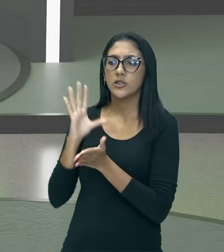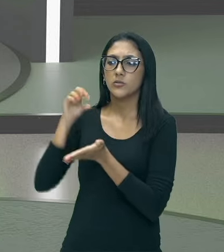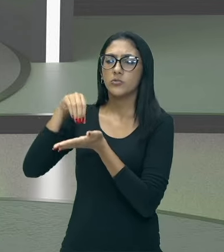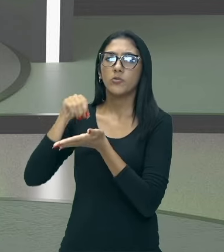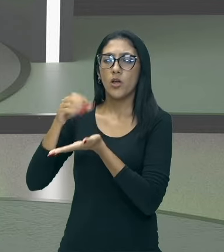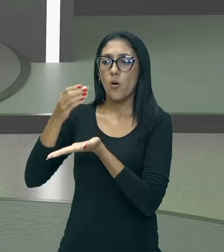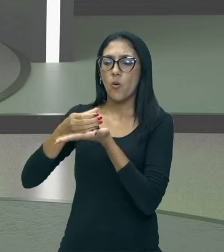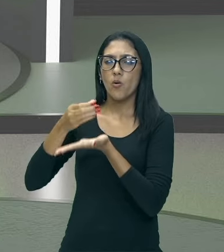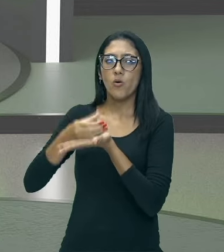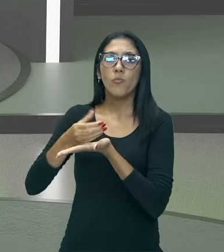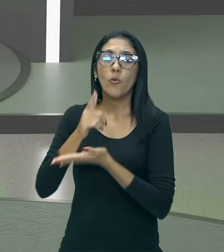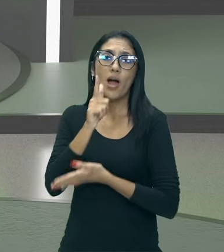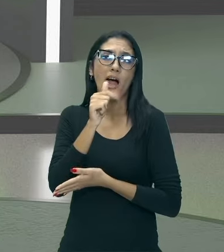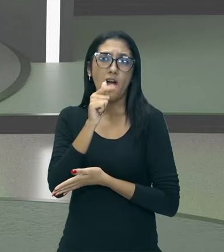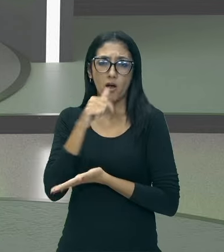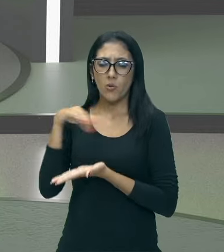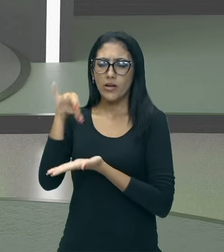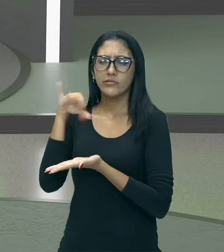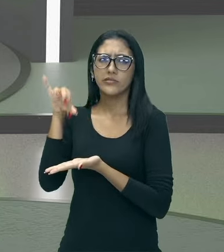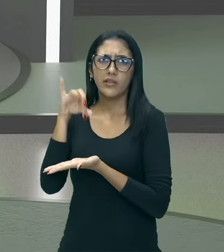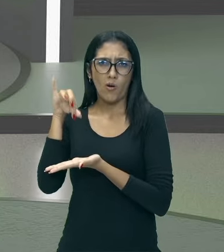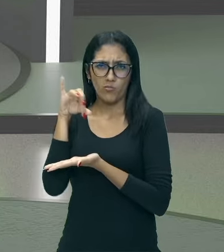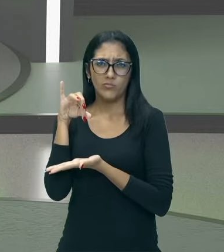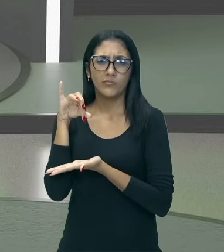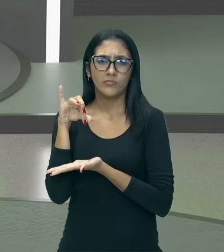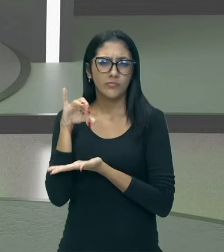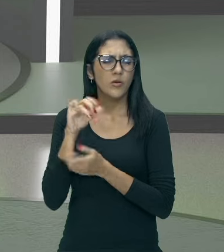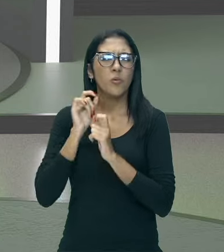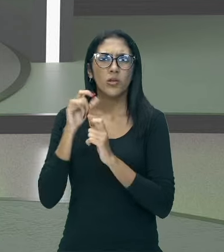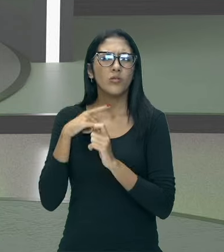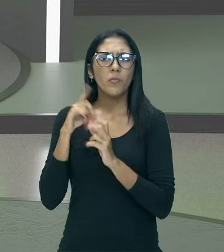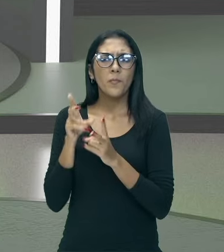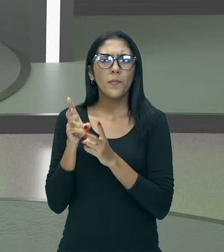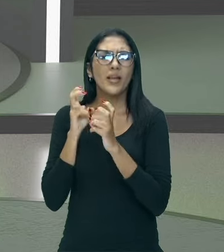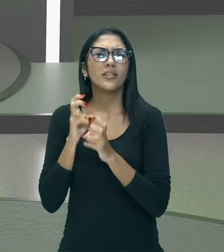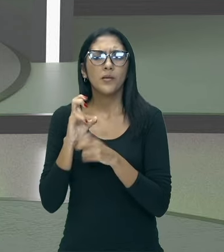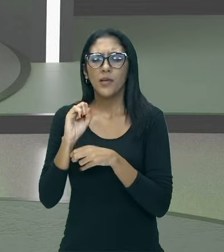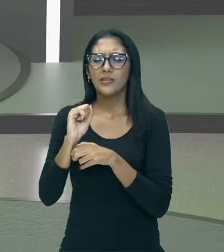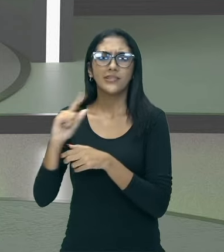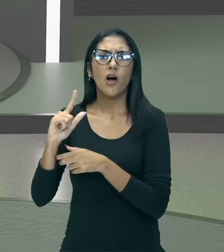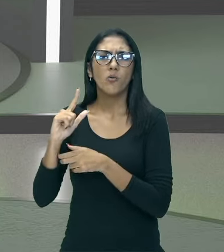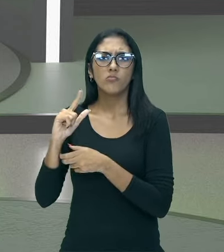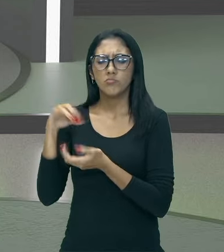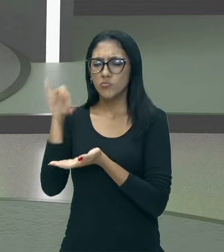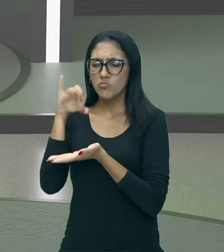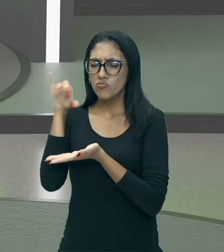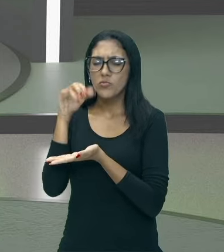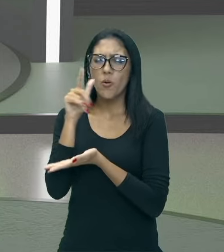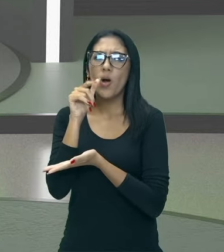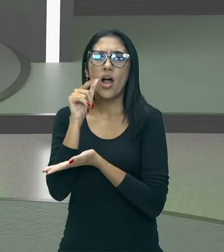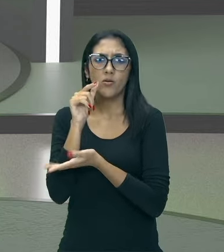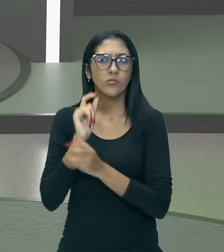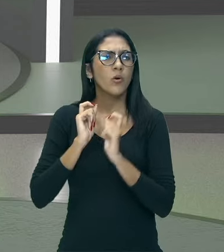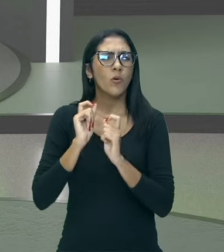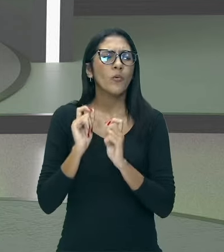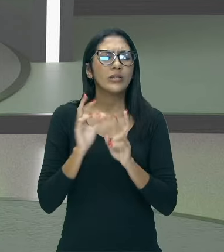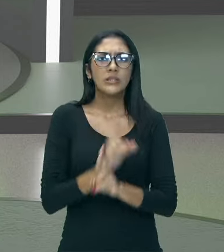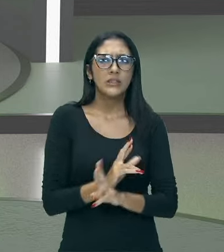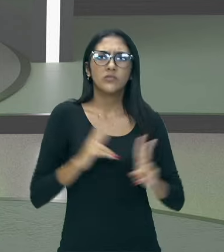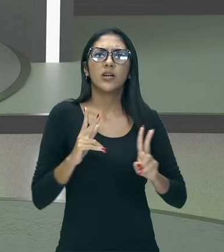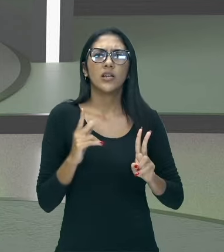e sal. O que a gente observa aí, né? Qual a diferença dessa